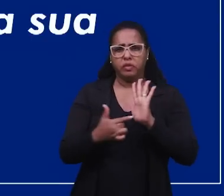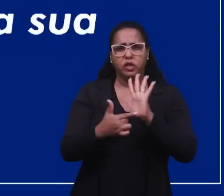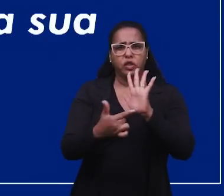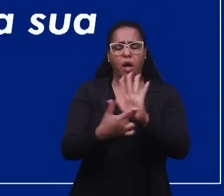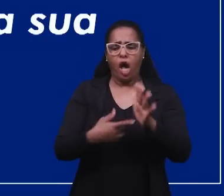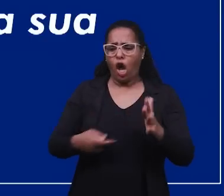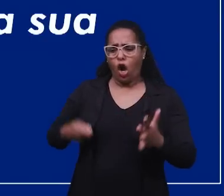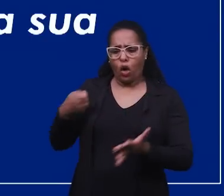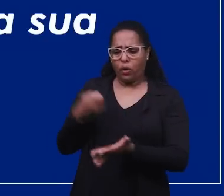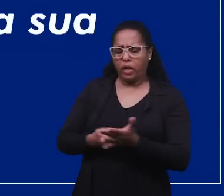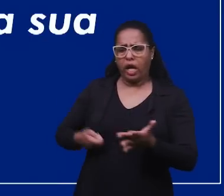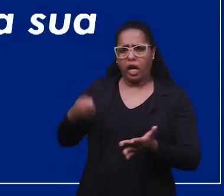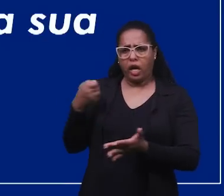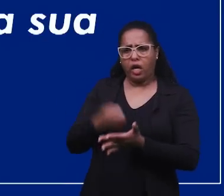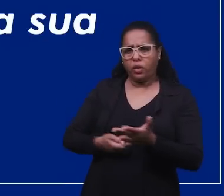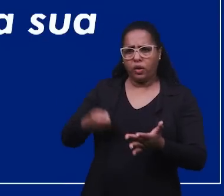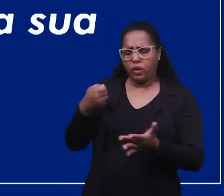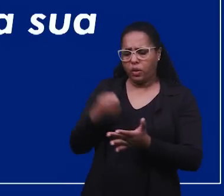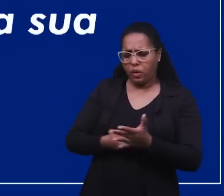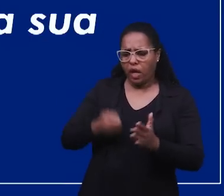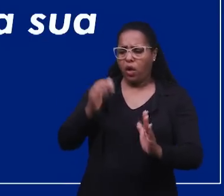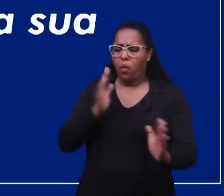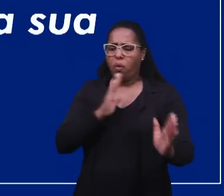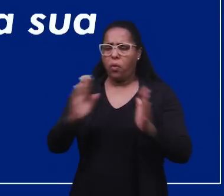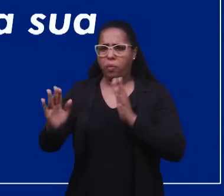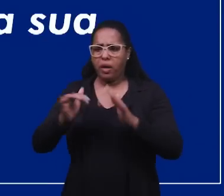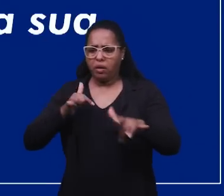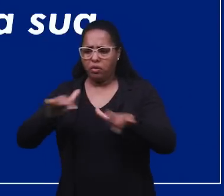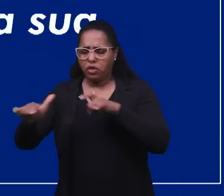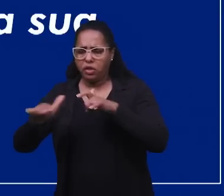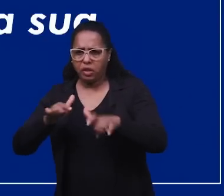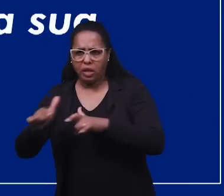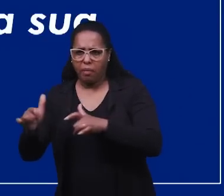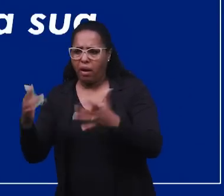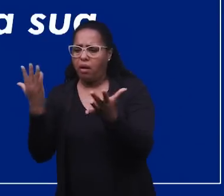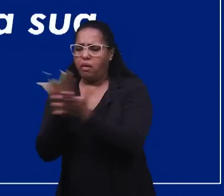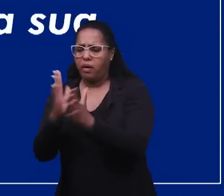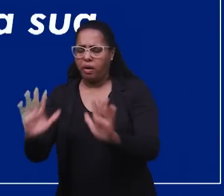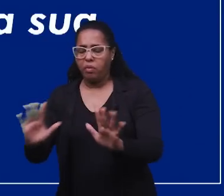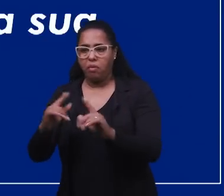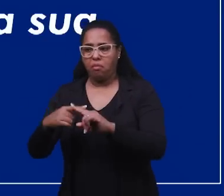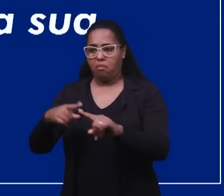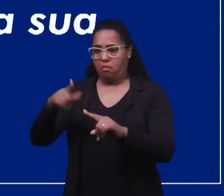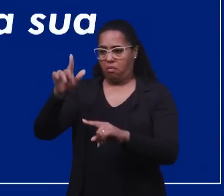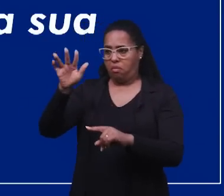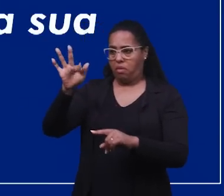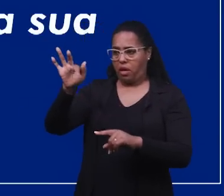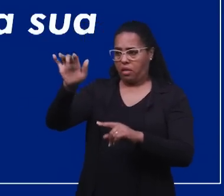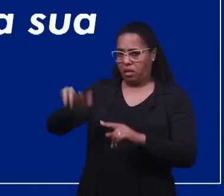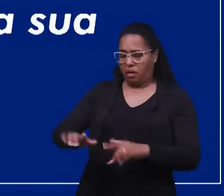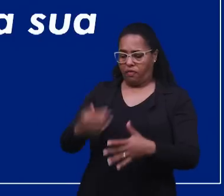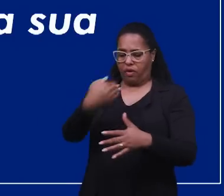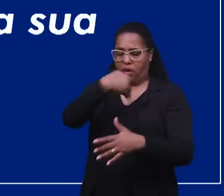palavra, combati o bom combate, acabei a carreira, guardei a fé. Desde agora a coroa da justiça me